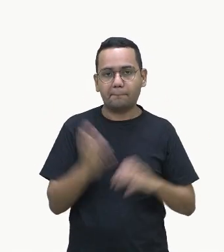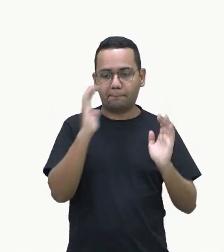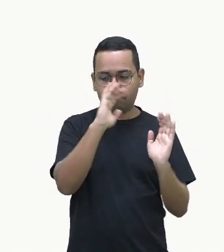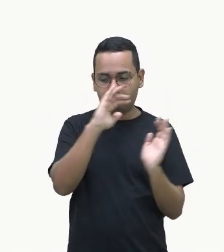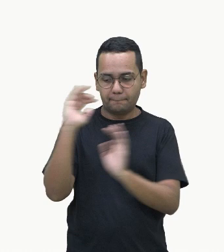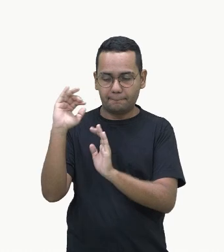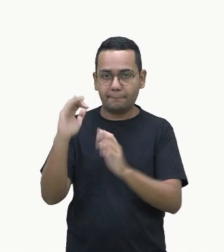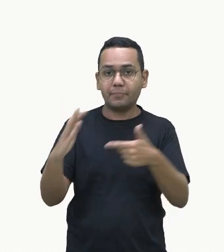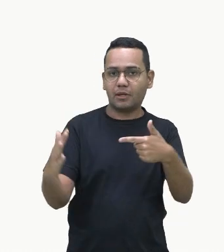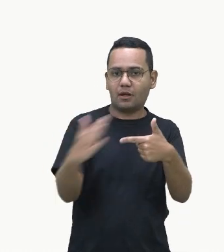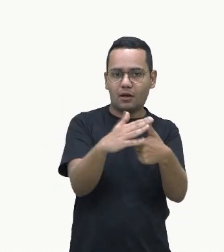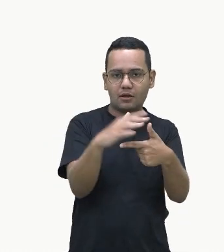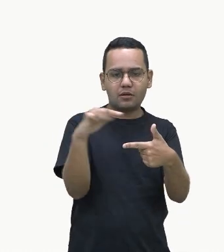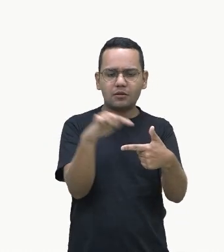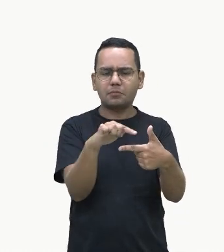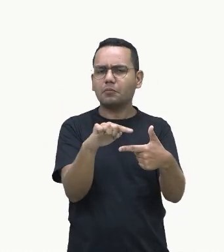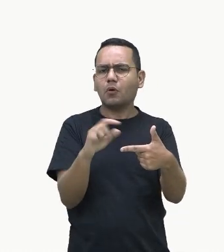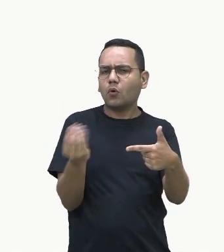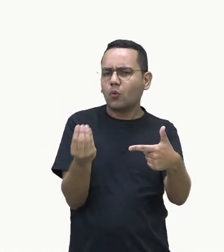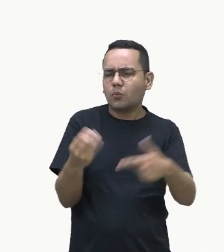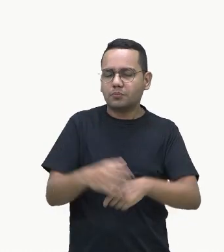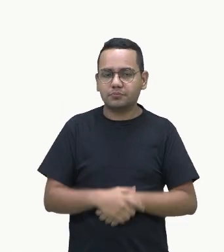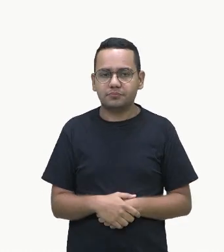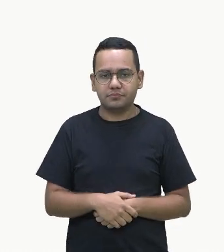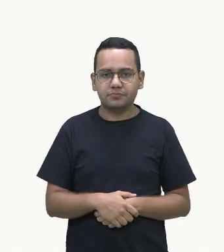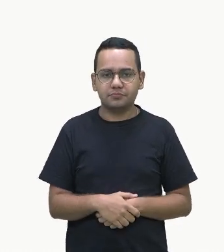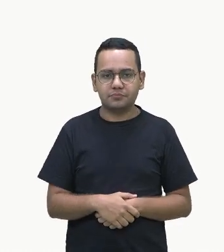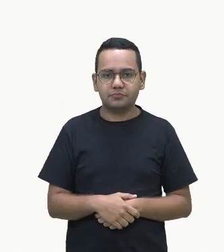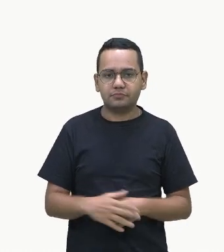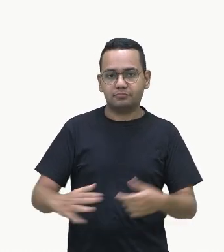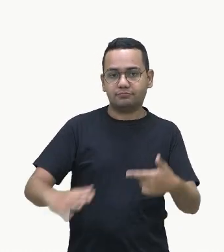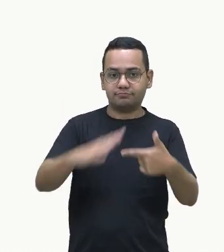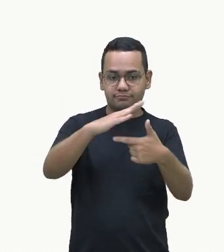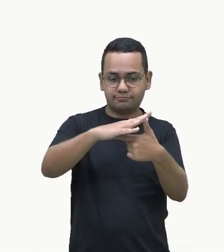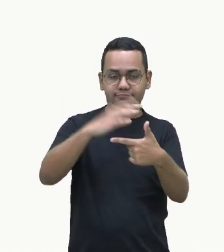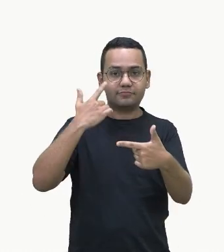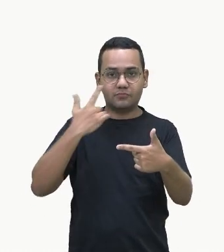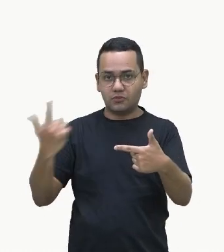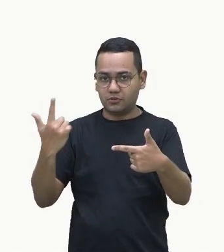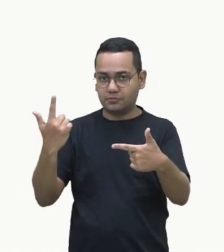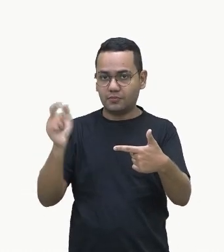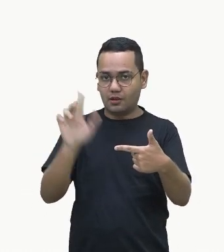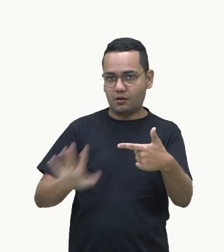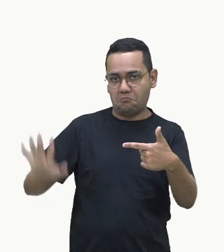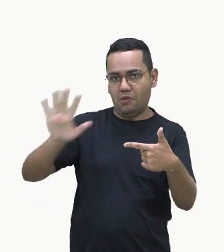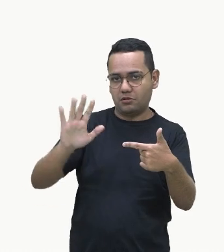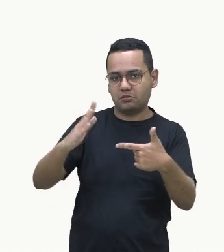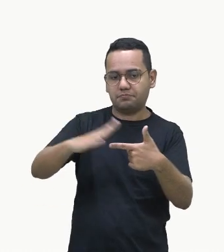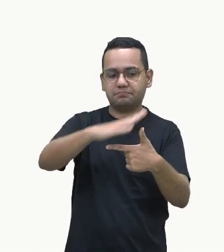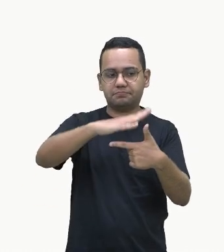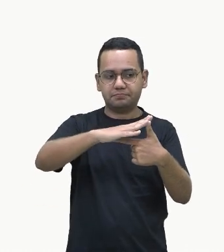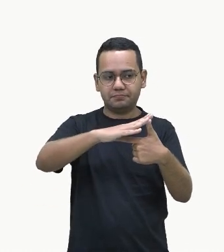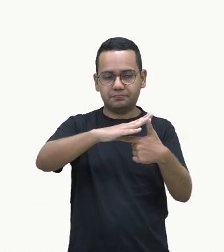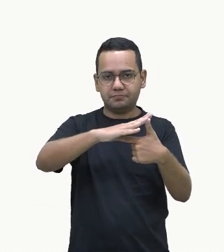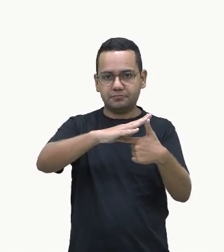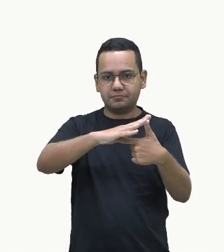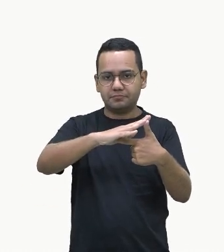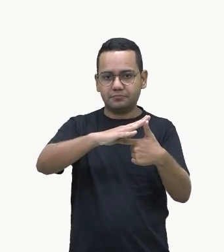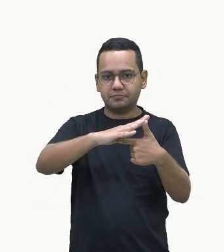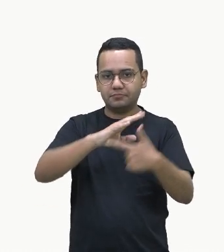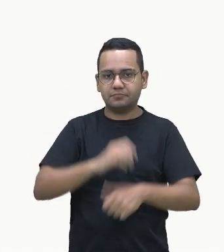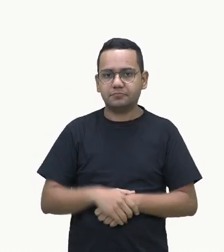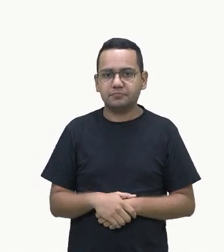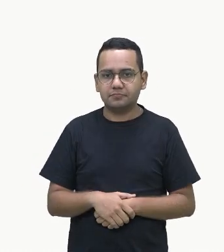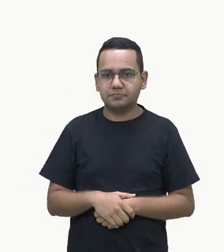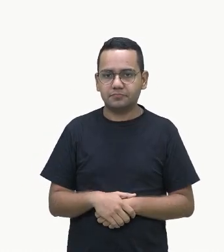triângulo é considerado retângulo, ele é retângulo, como vocês podem acompanhar a leitura aí, quando possui